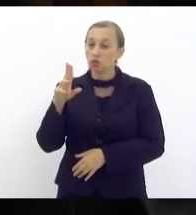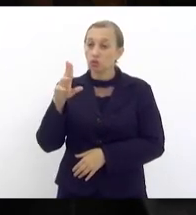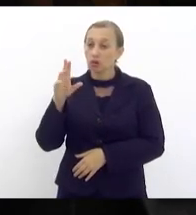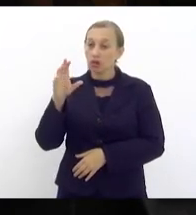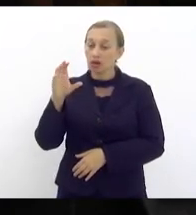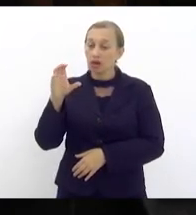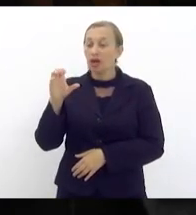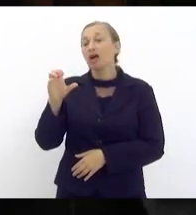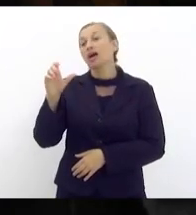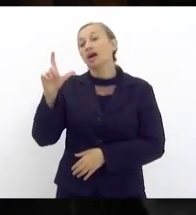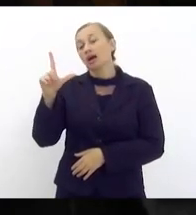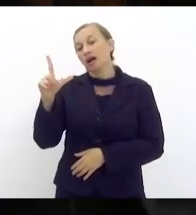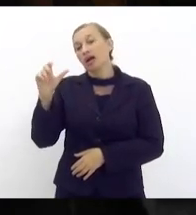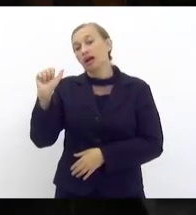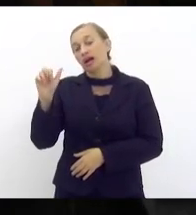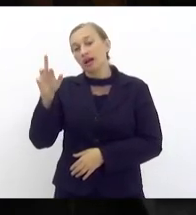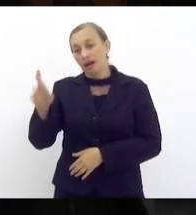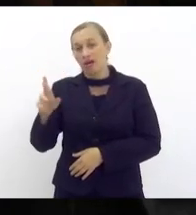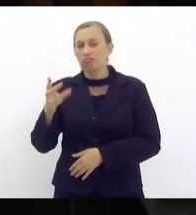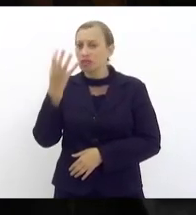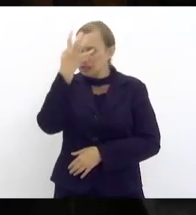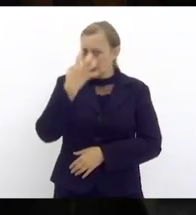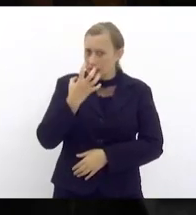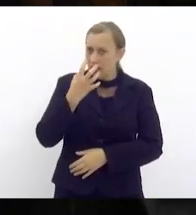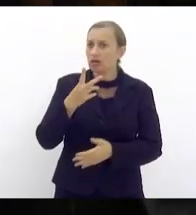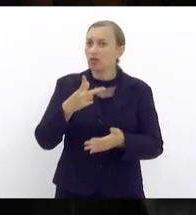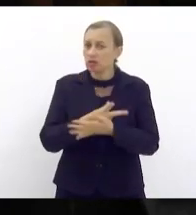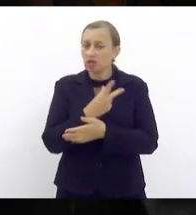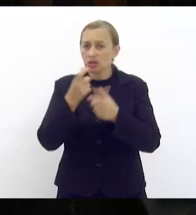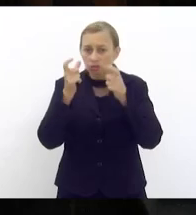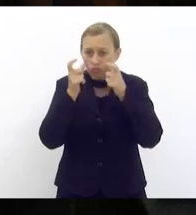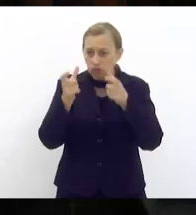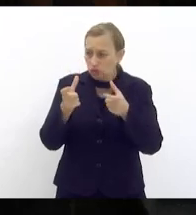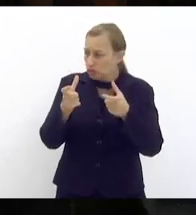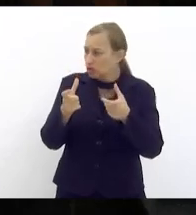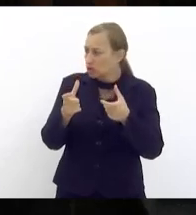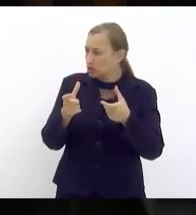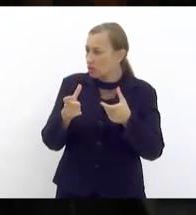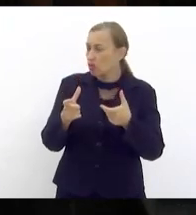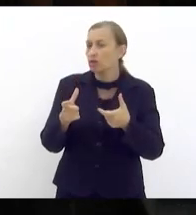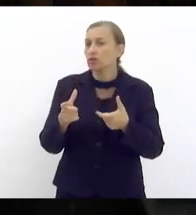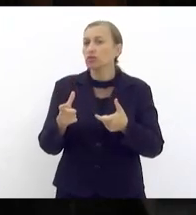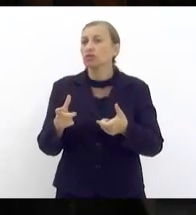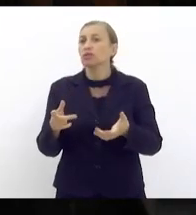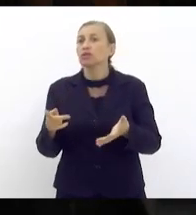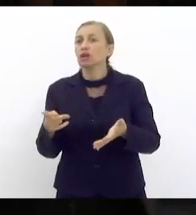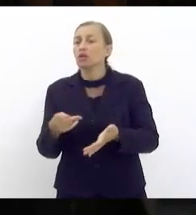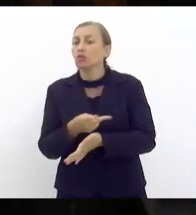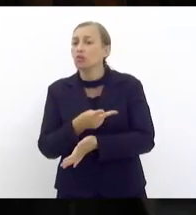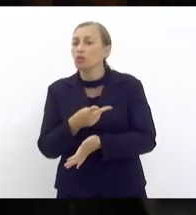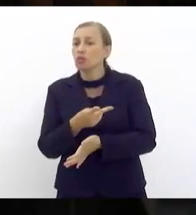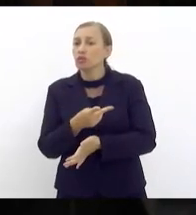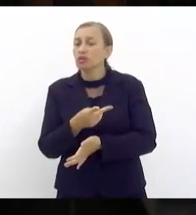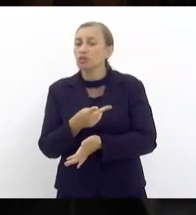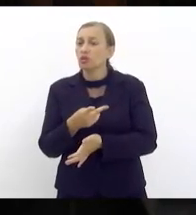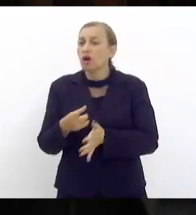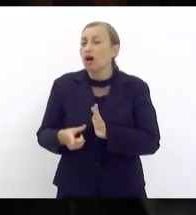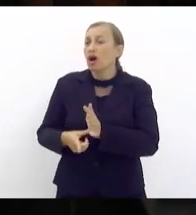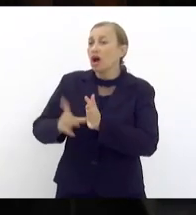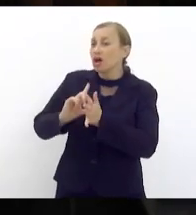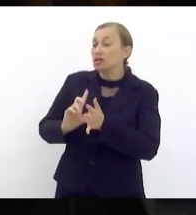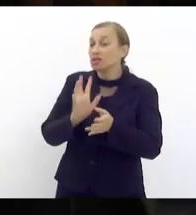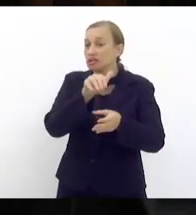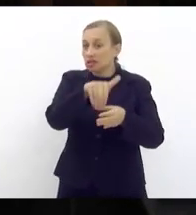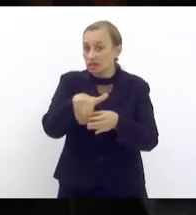é gravíssimo o que aconteceu chamam atenção que o incidente aconteceu um pouco antes das